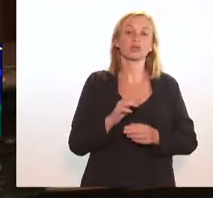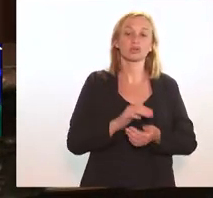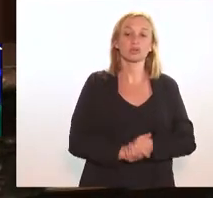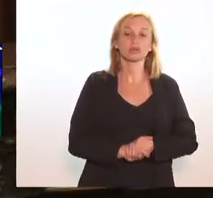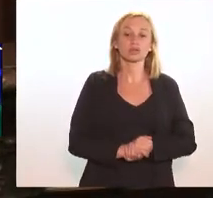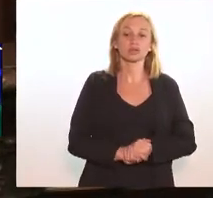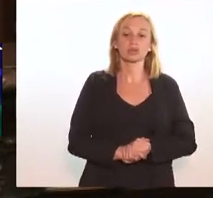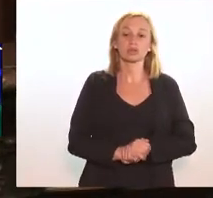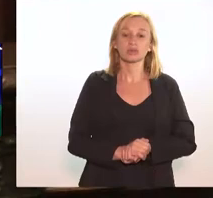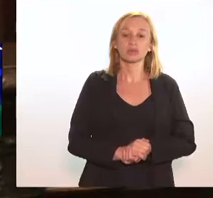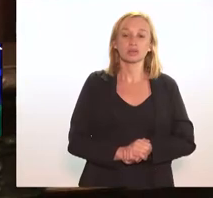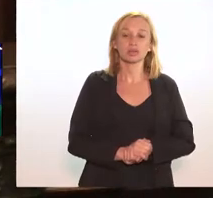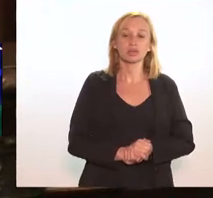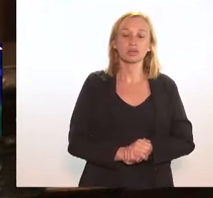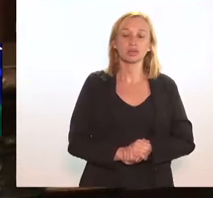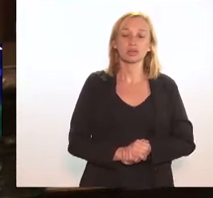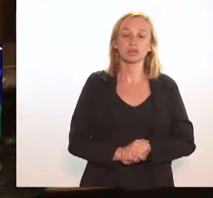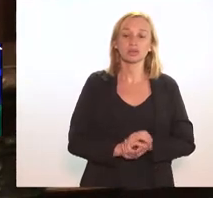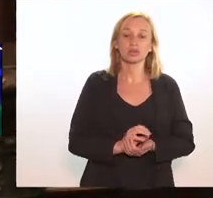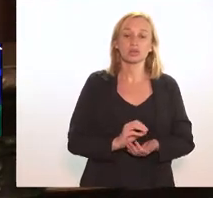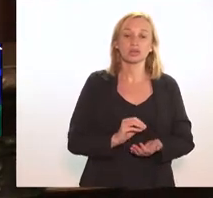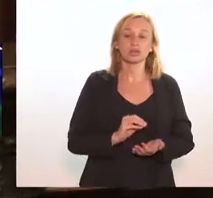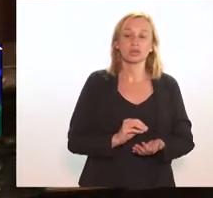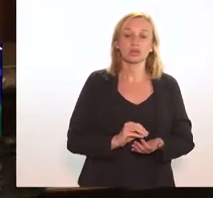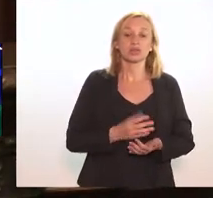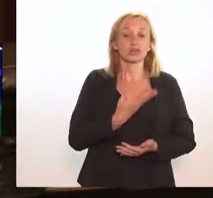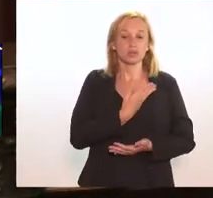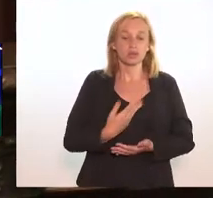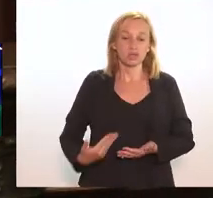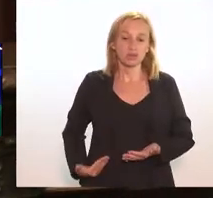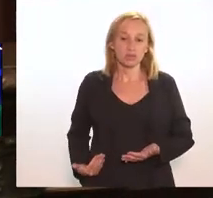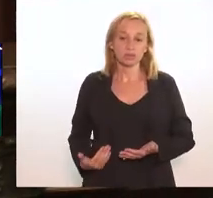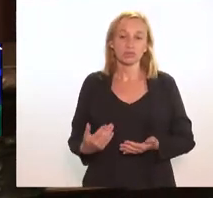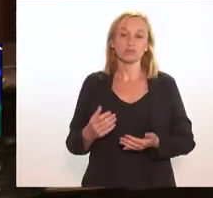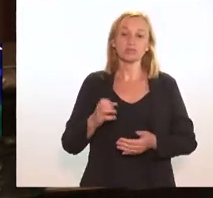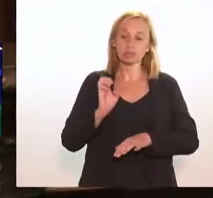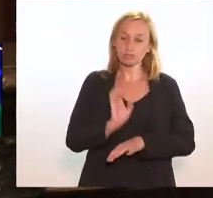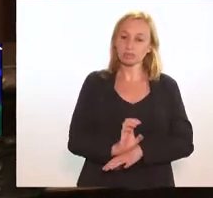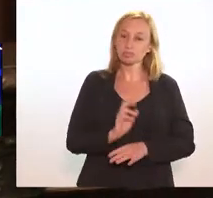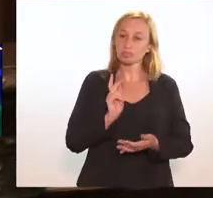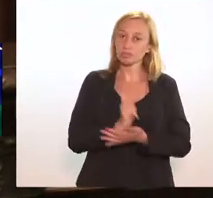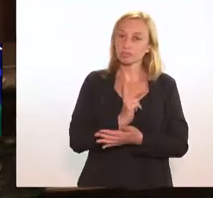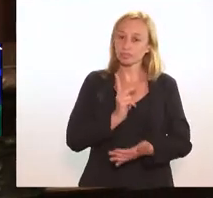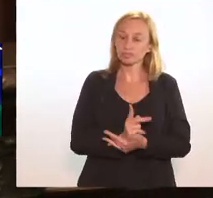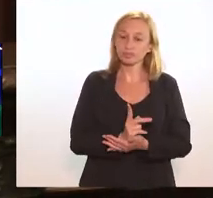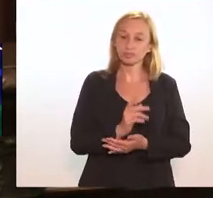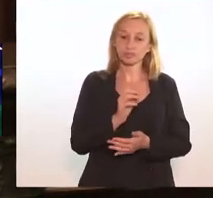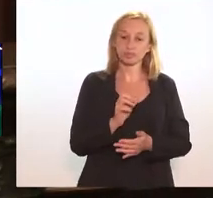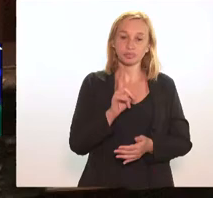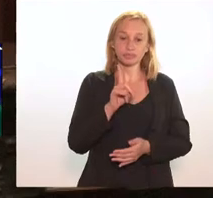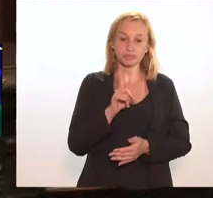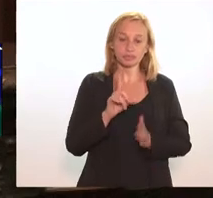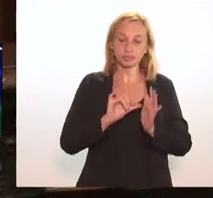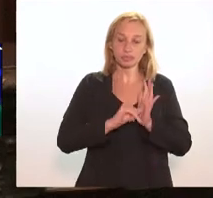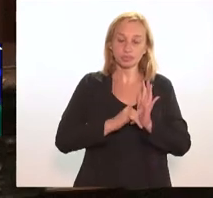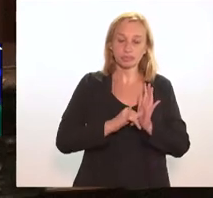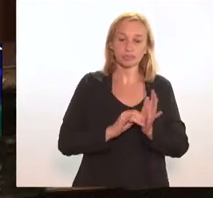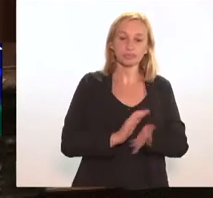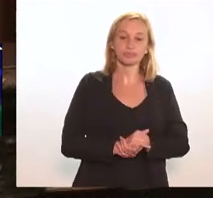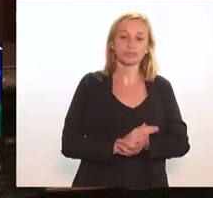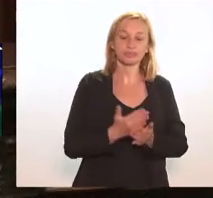exemplo, diante da inabilidade do governador do Estado em, num diário oficial, apresentar